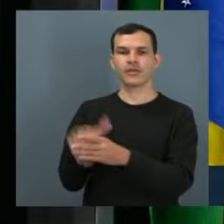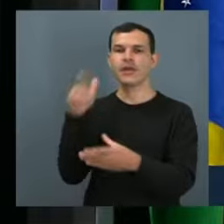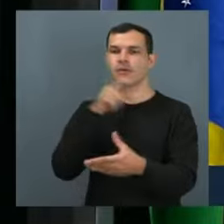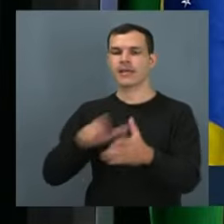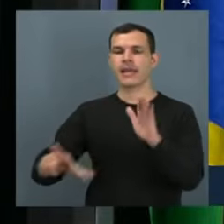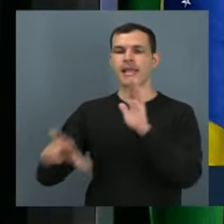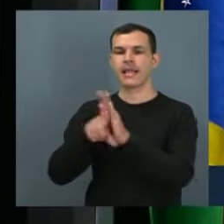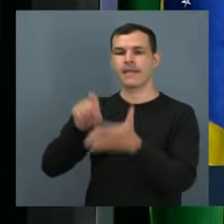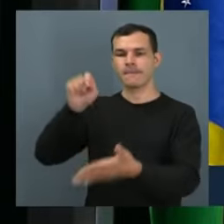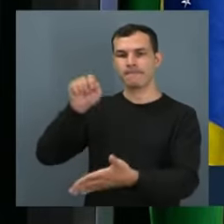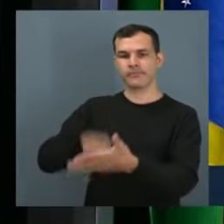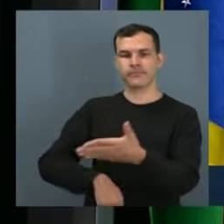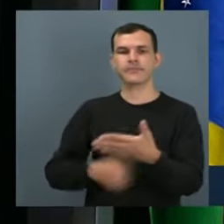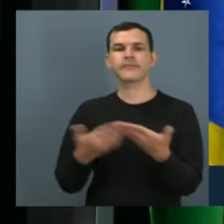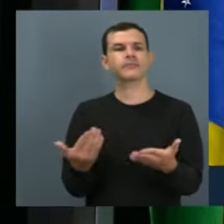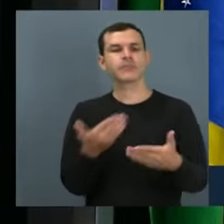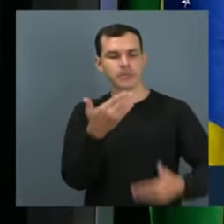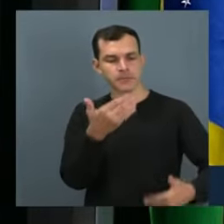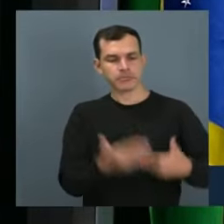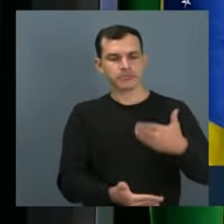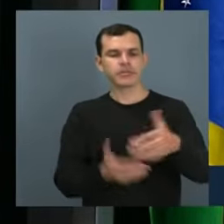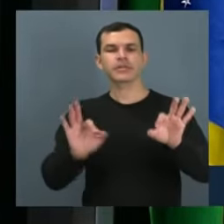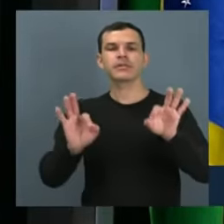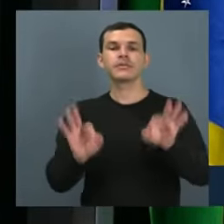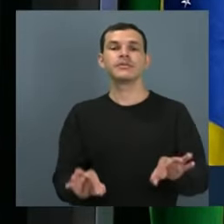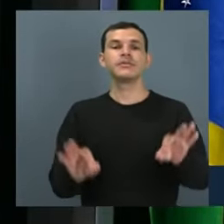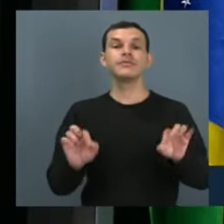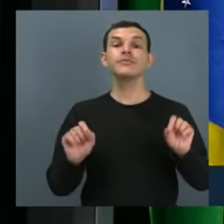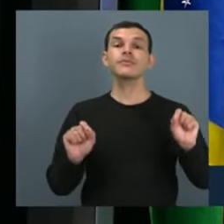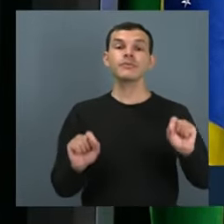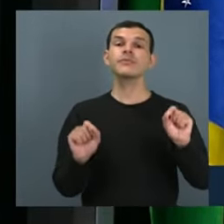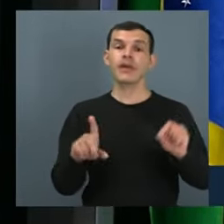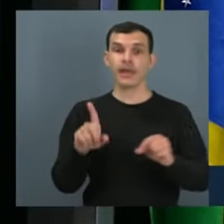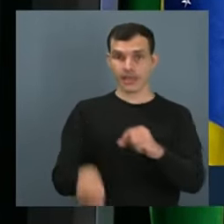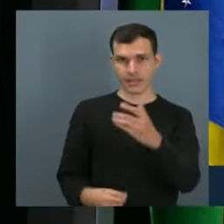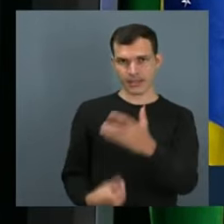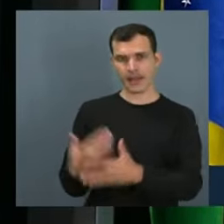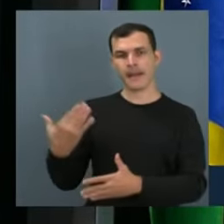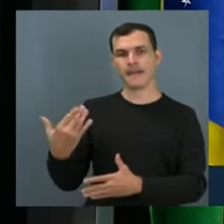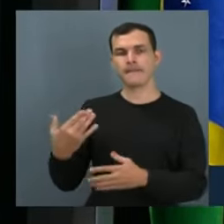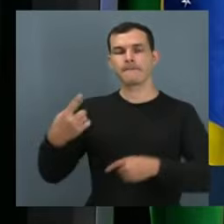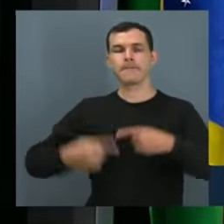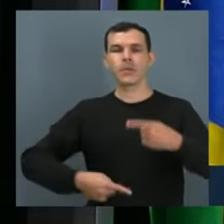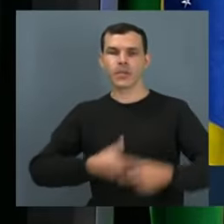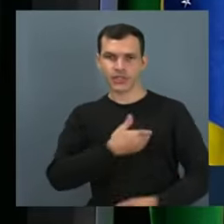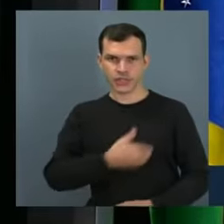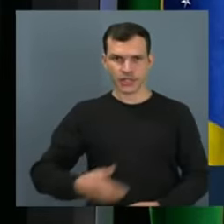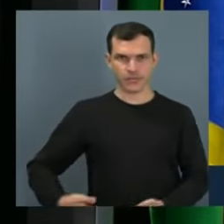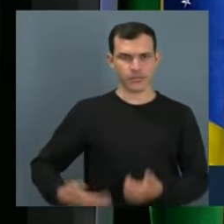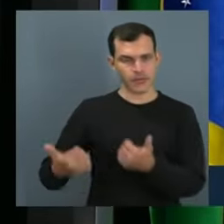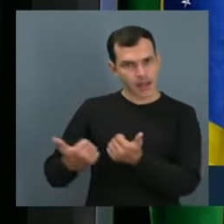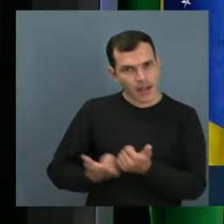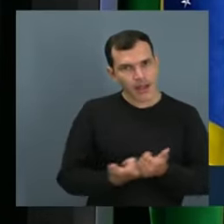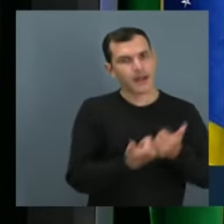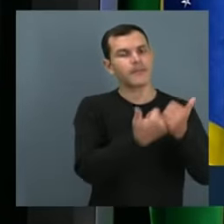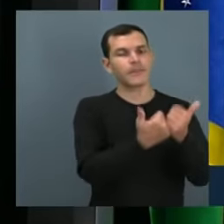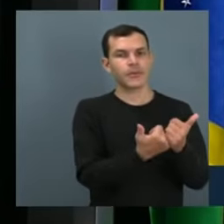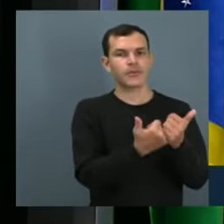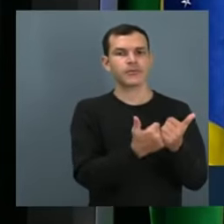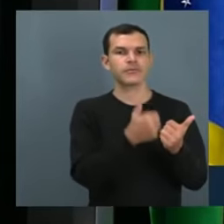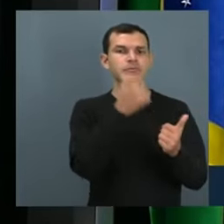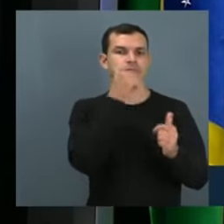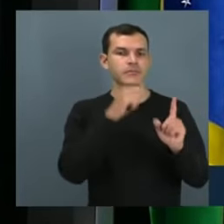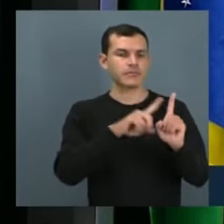correto, senhor presidente, é o desenvolvimento de políticas públicas focadas no apoio e ao acolhimento da gestante, com prevenção da